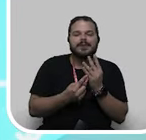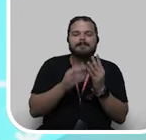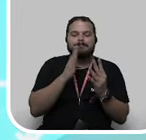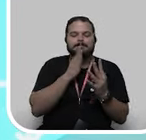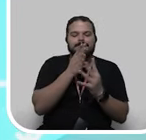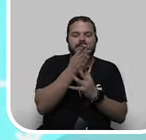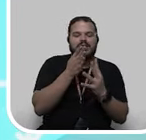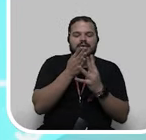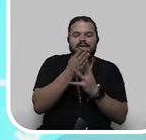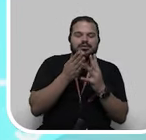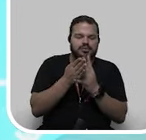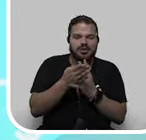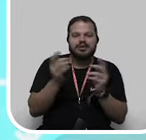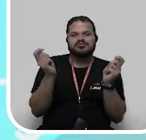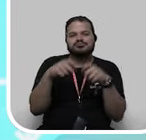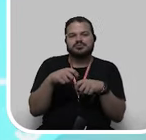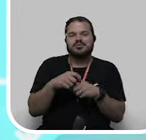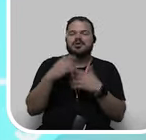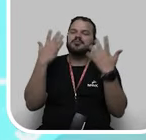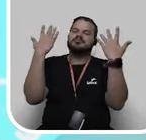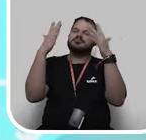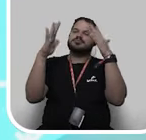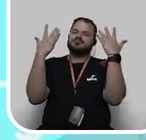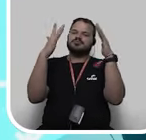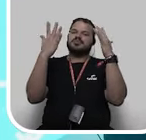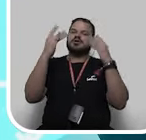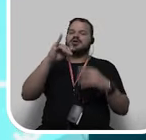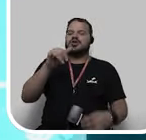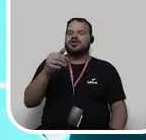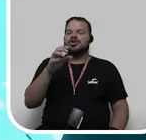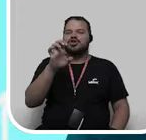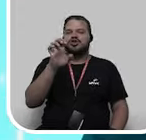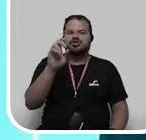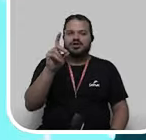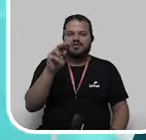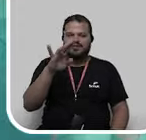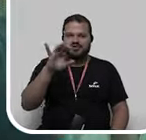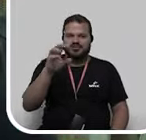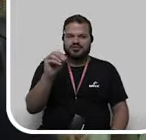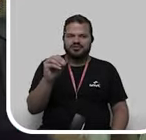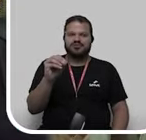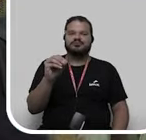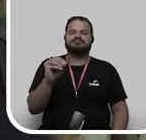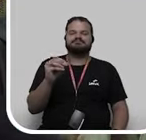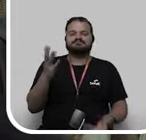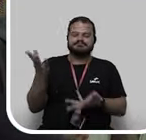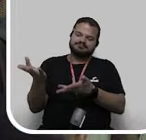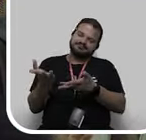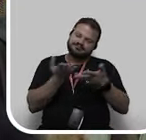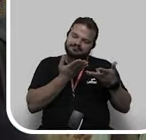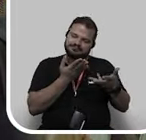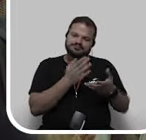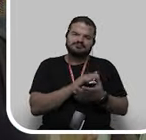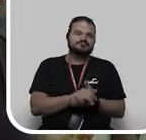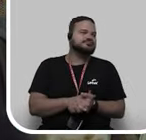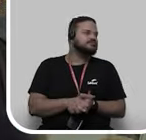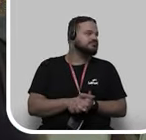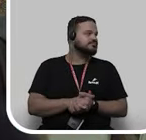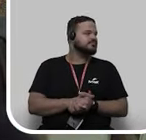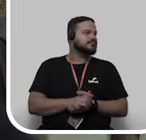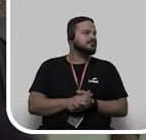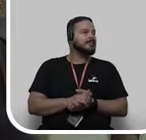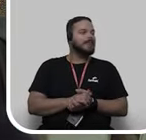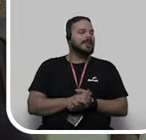suas necessidades. Eu queria pedir uma salva de palmas para o Jefferson Profeta. Seja bem-vindo, querido, à nossa arena também. Fique à